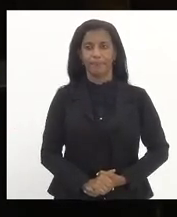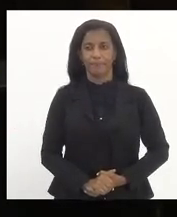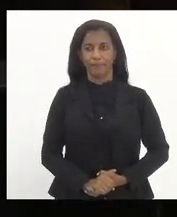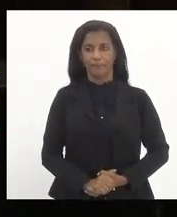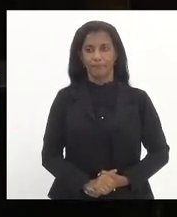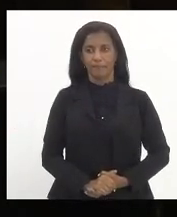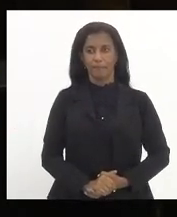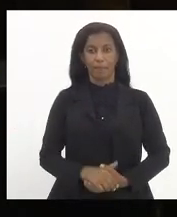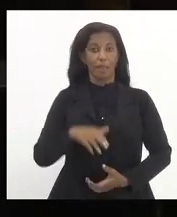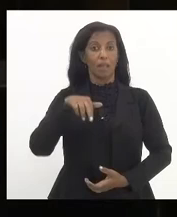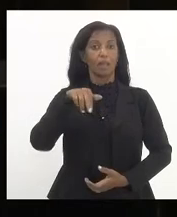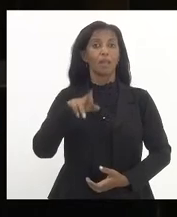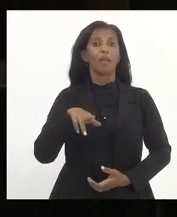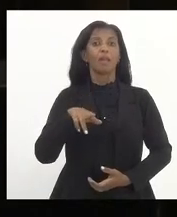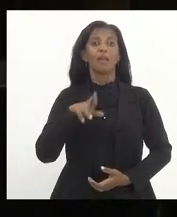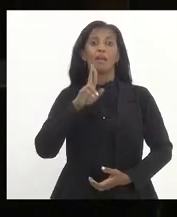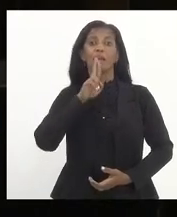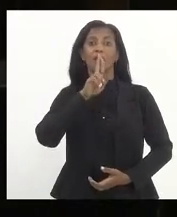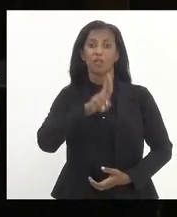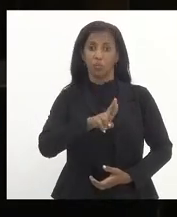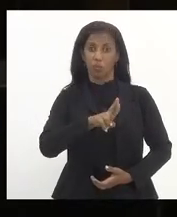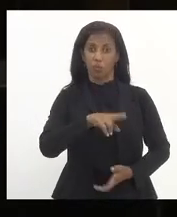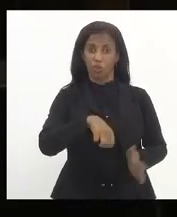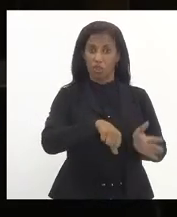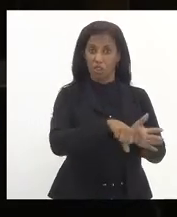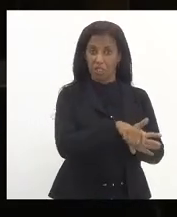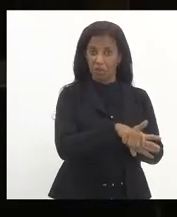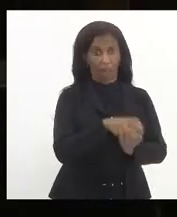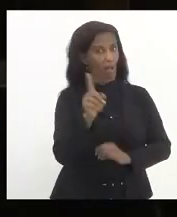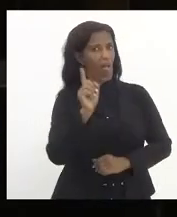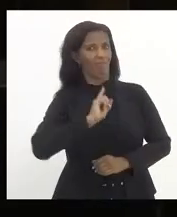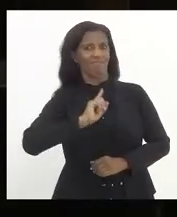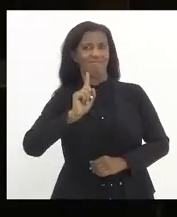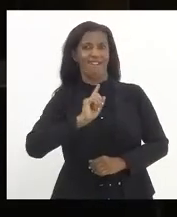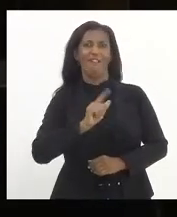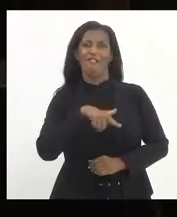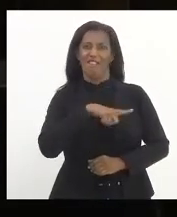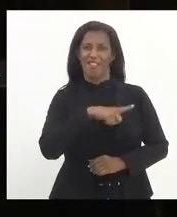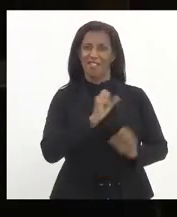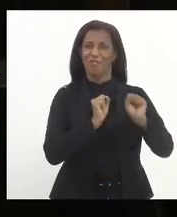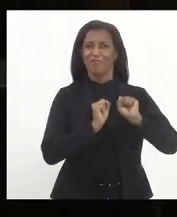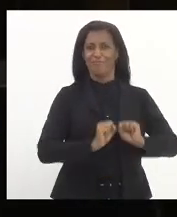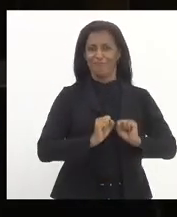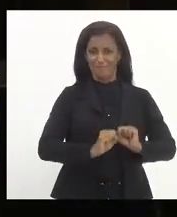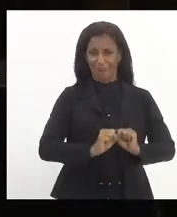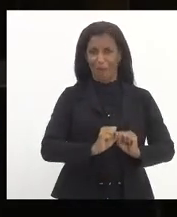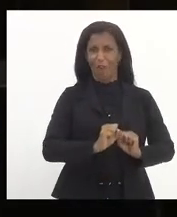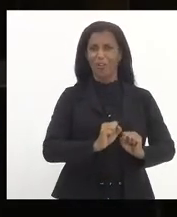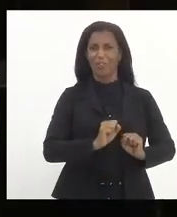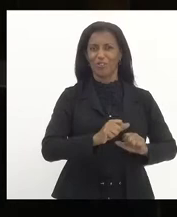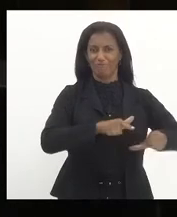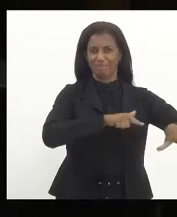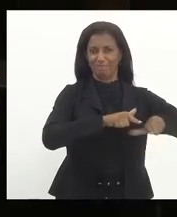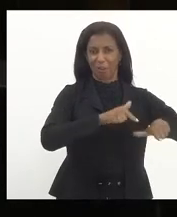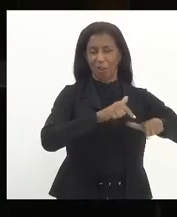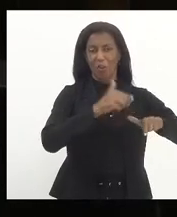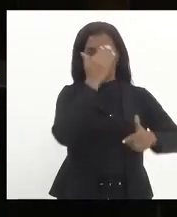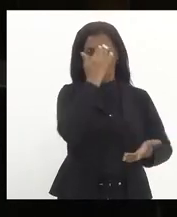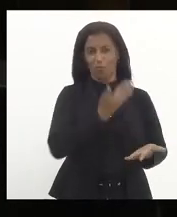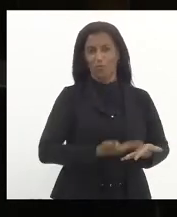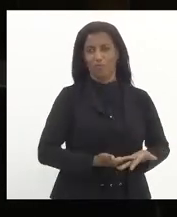Mas quem responde, criminalmente não, esses têm cargo de confiança.